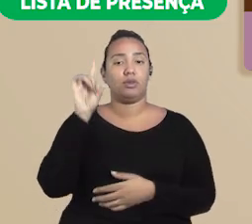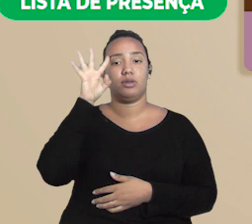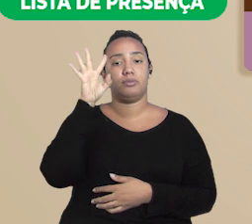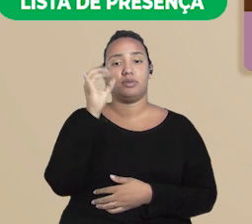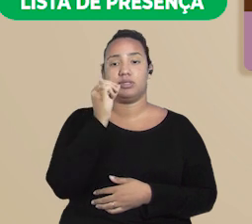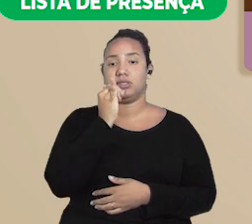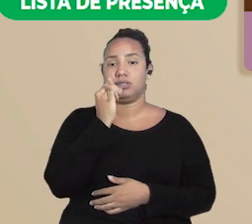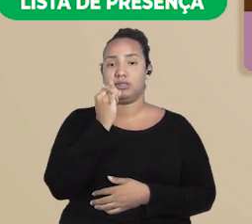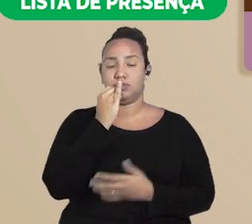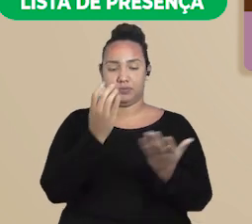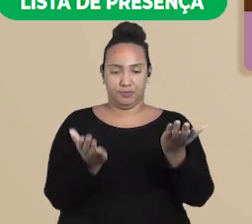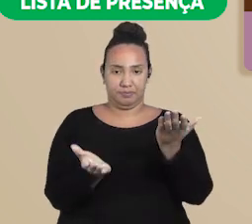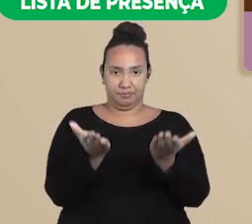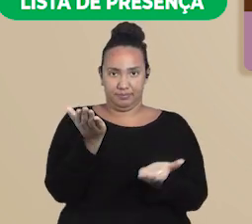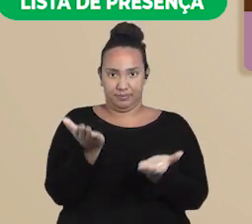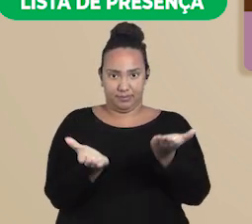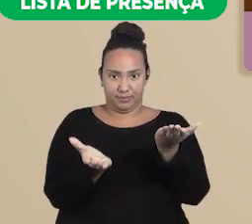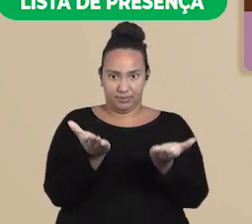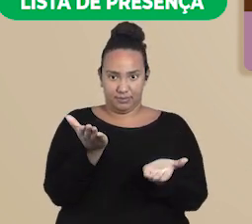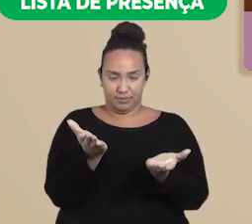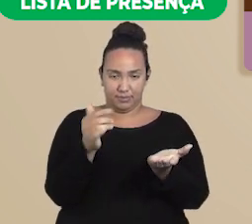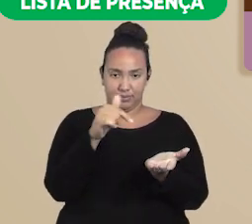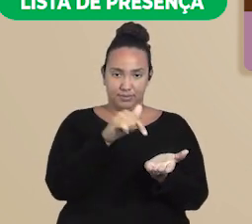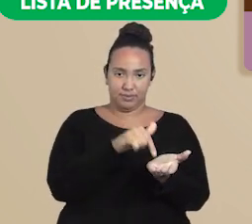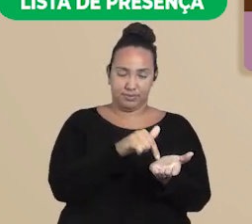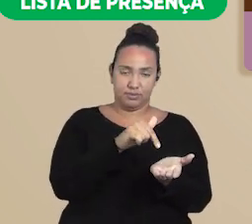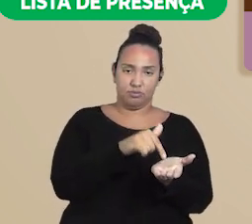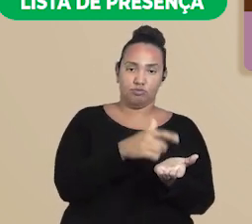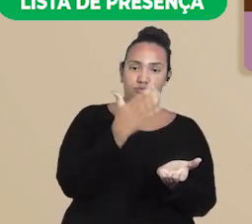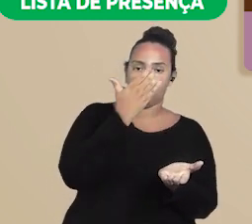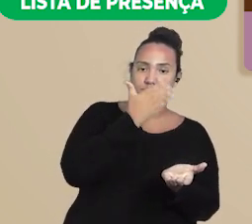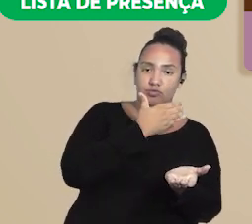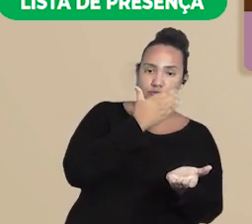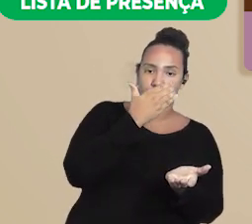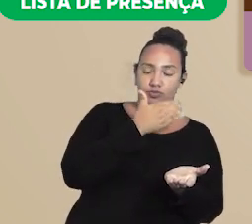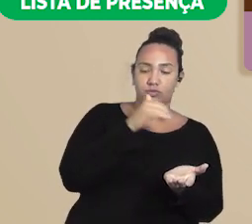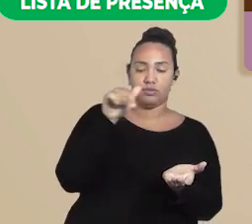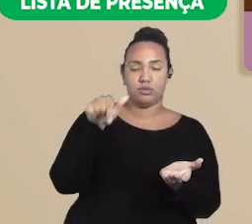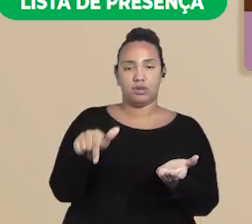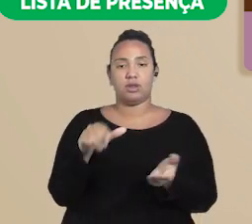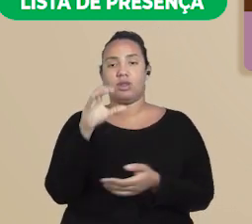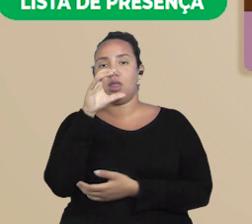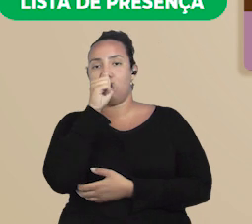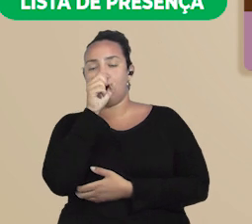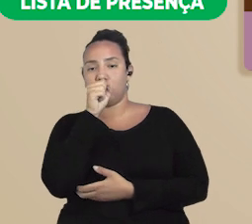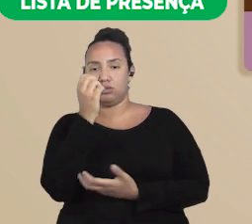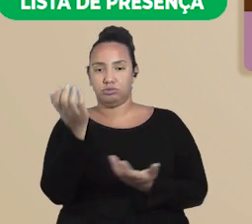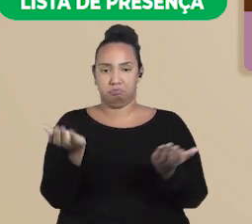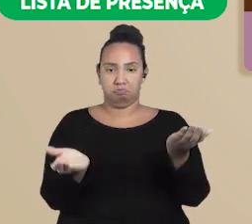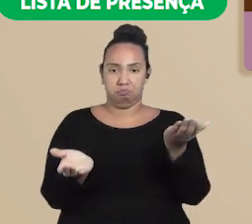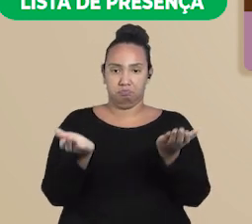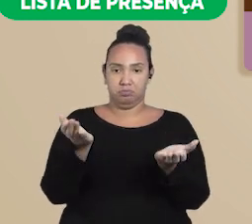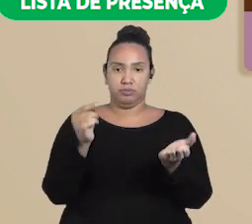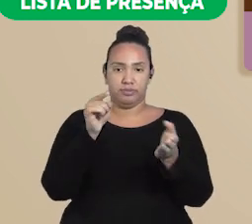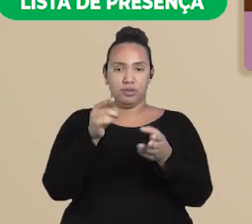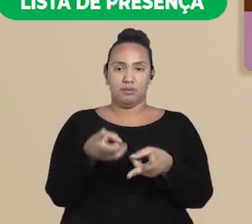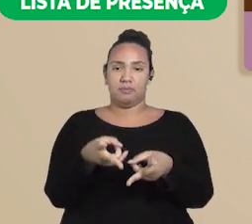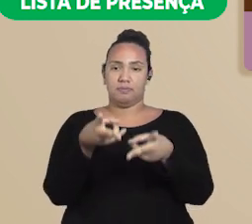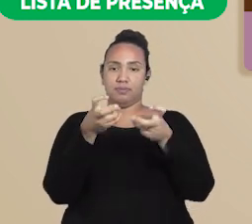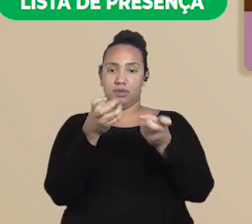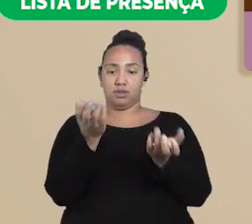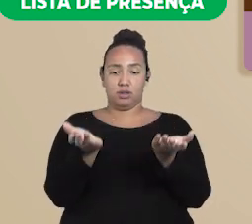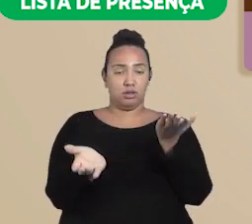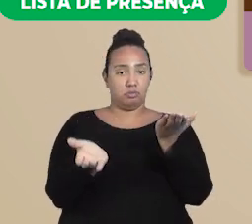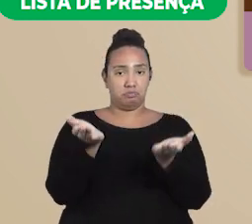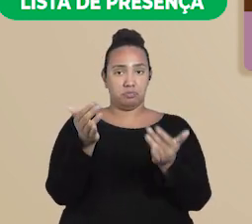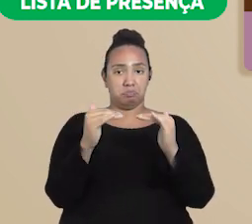imagine comigo uma balança com 2 pratos. Uma pera em um dos pratos e uma laranja em outro prato.